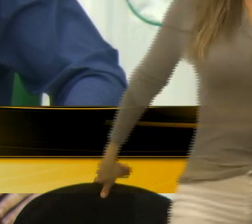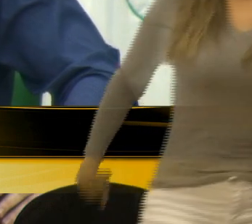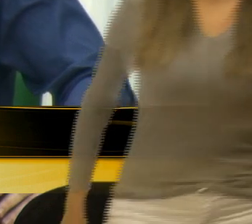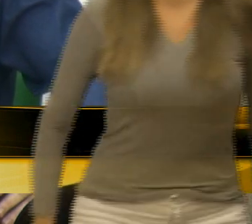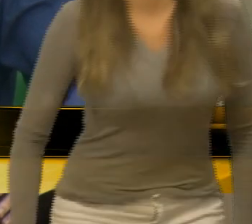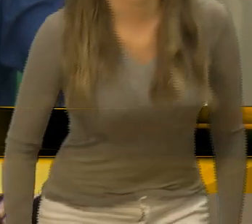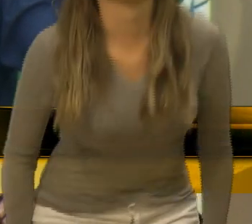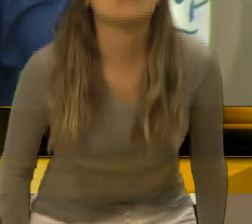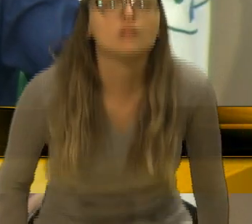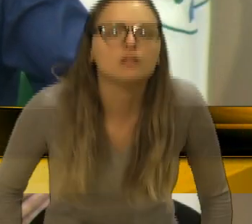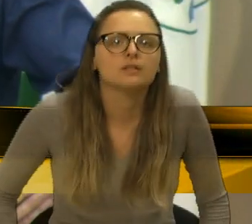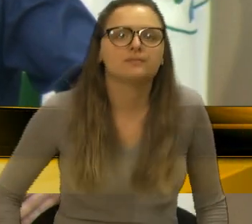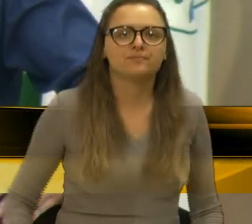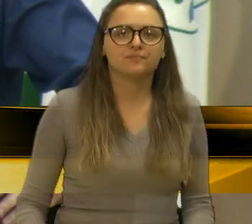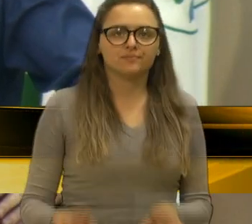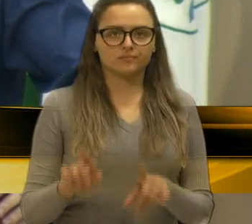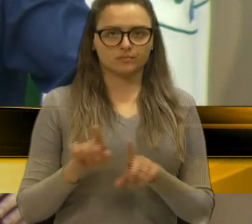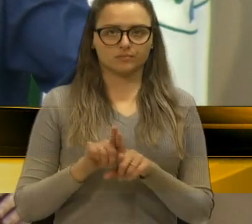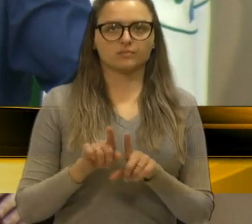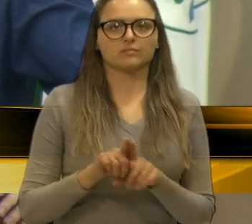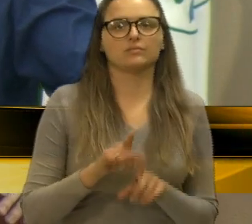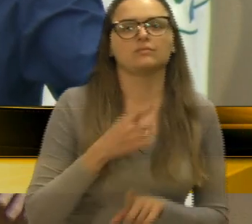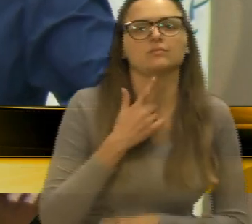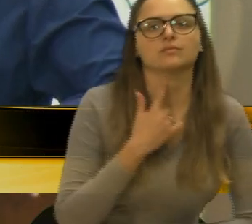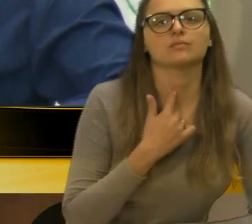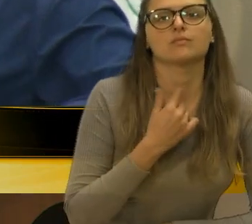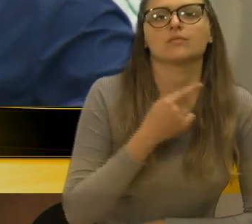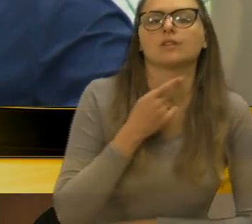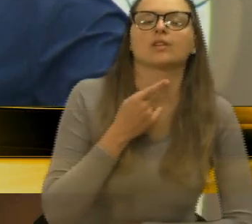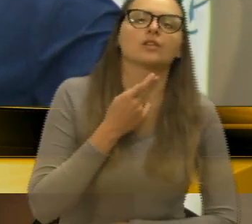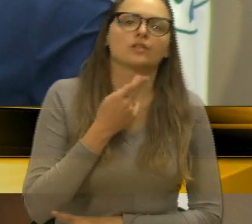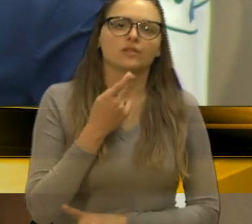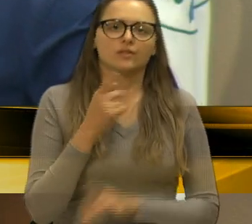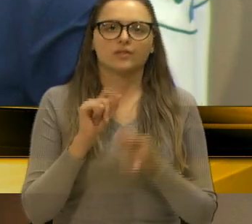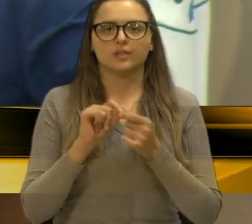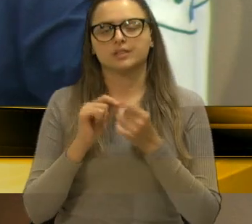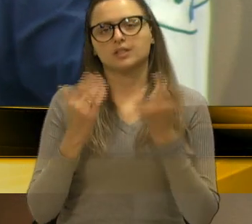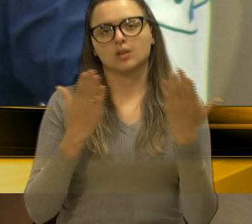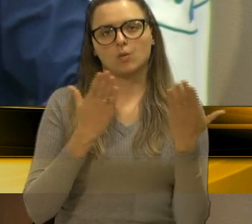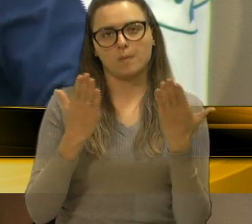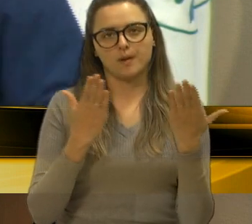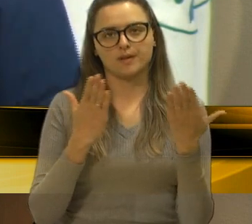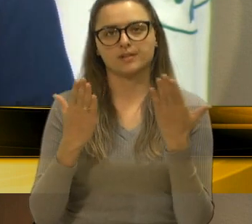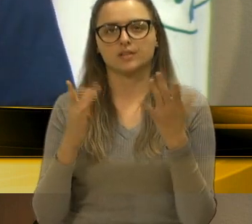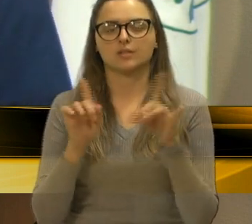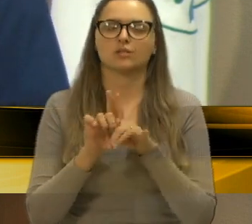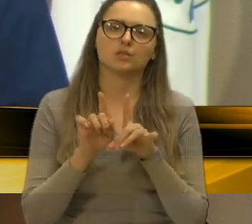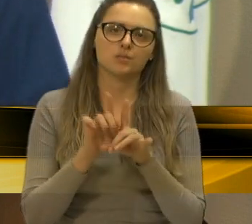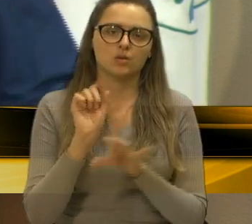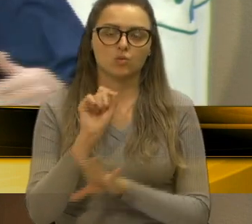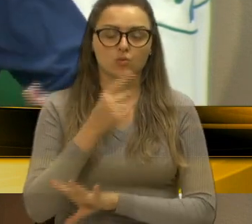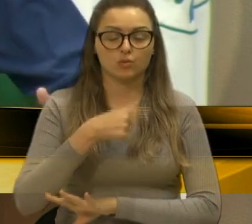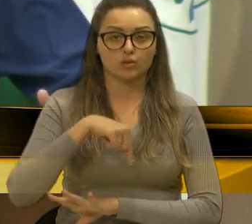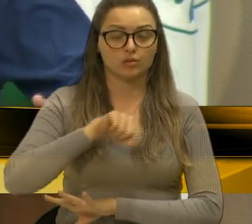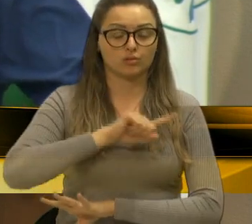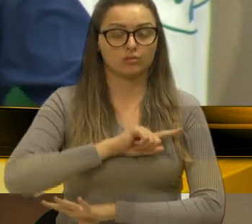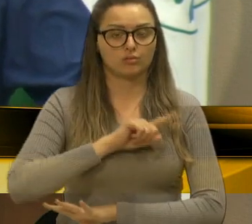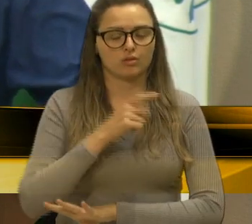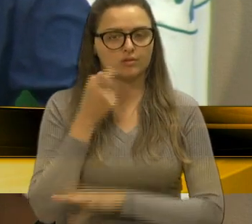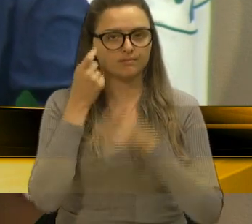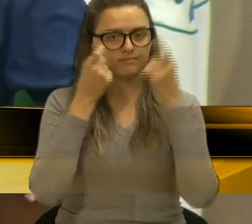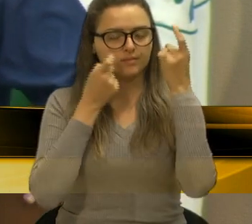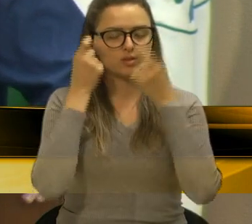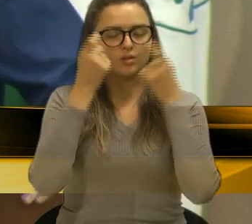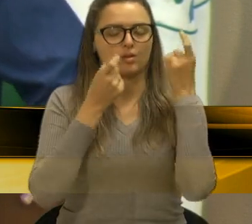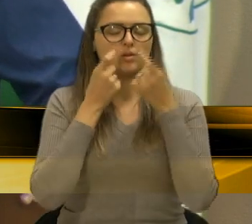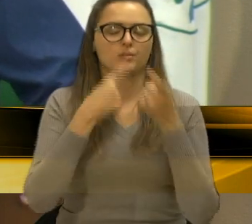Também gostaria de fazer algumas comparações quanto a essa situação que nos deixam bastante preocupados,